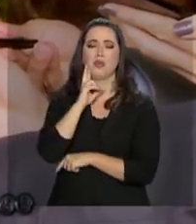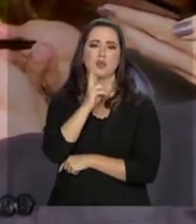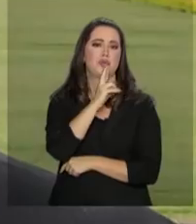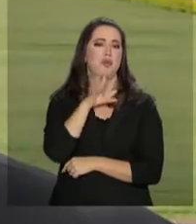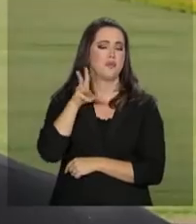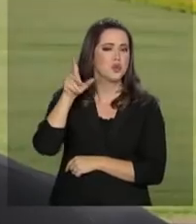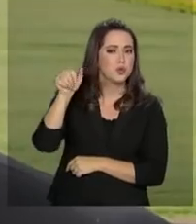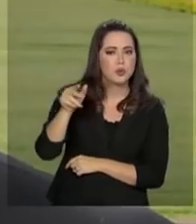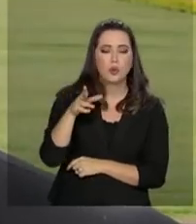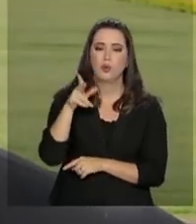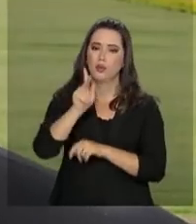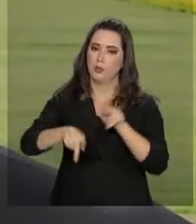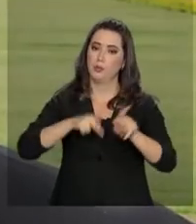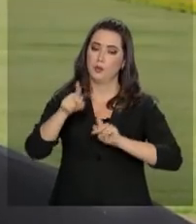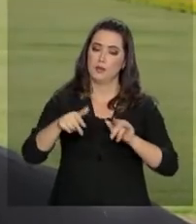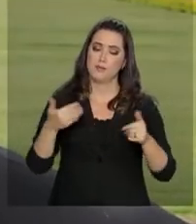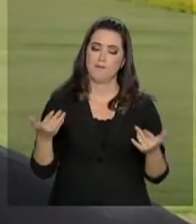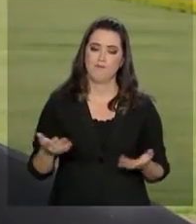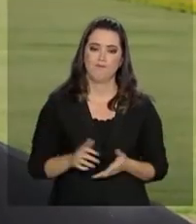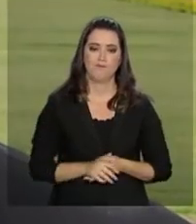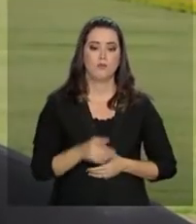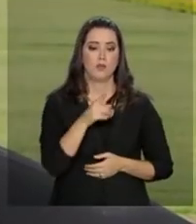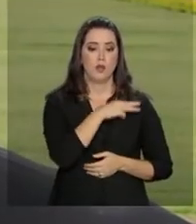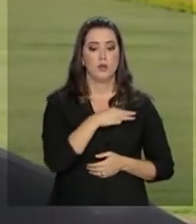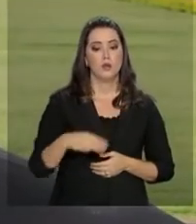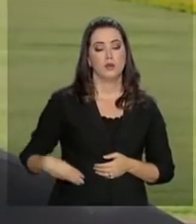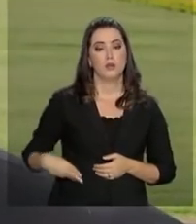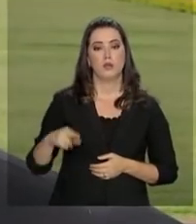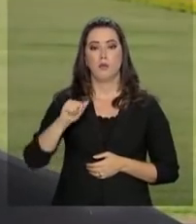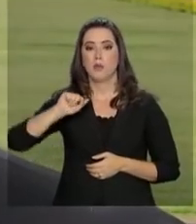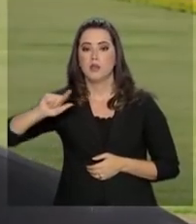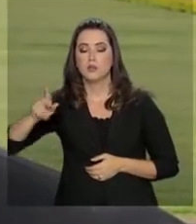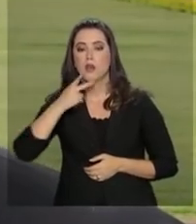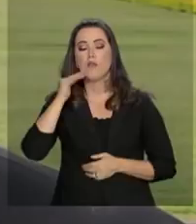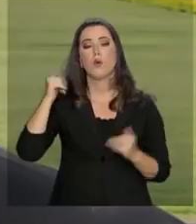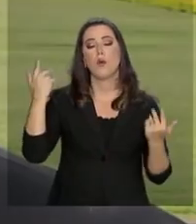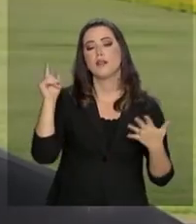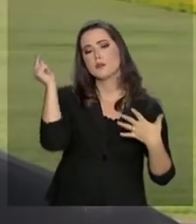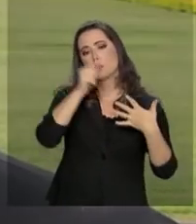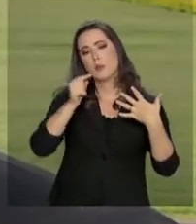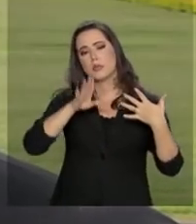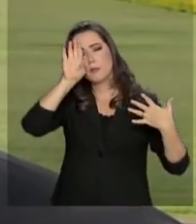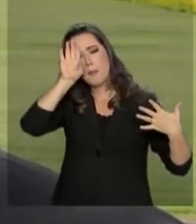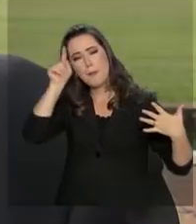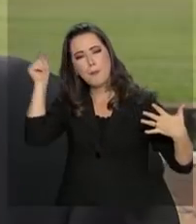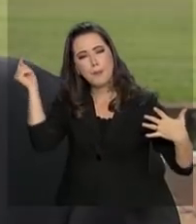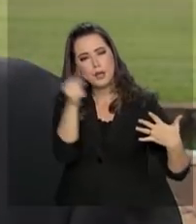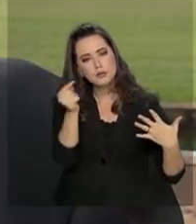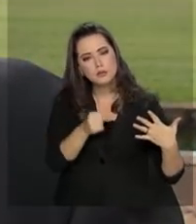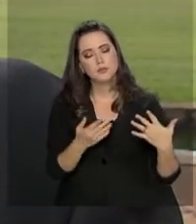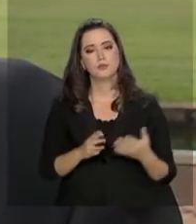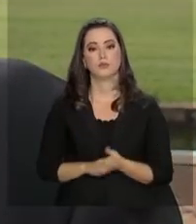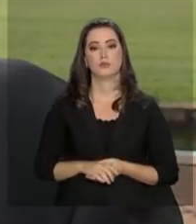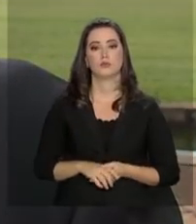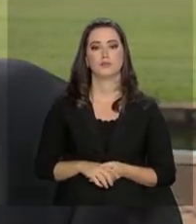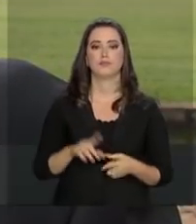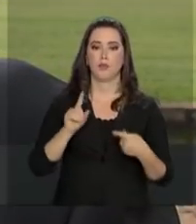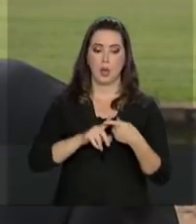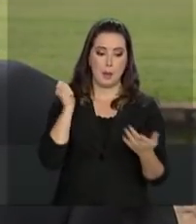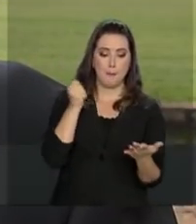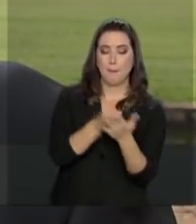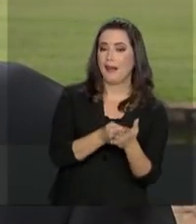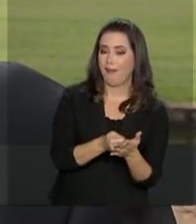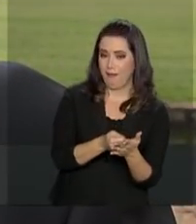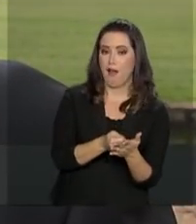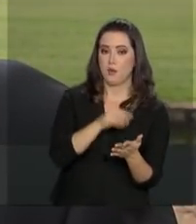em conversa com a imprensa o ministro raul julgman falou quais são as prioridades da intervenção pagar o salário acabar com a